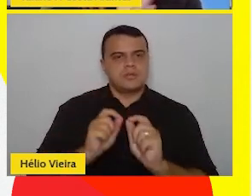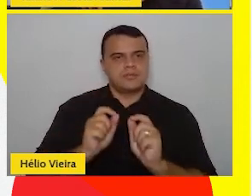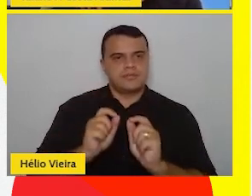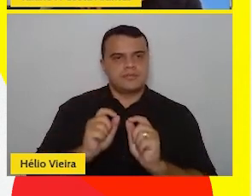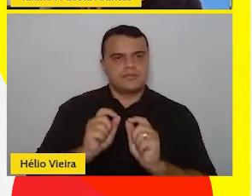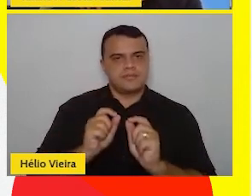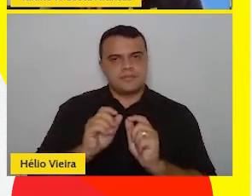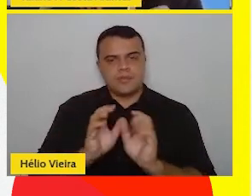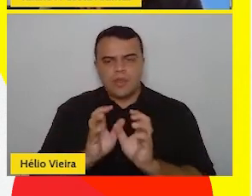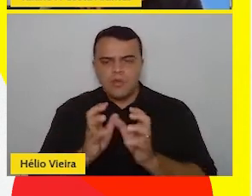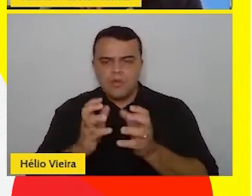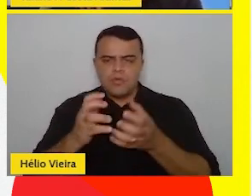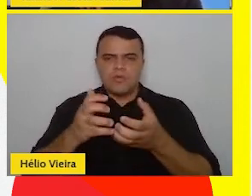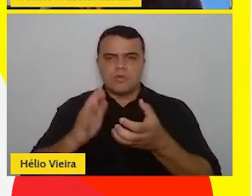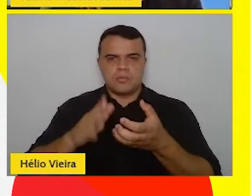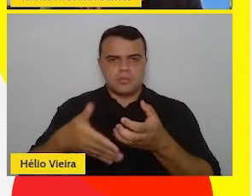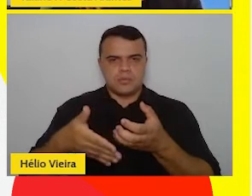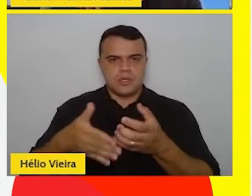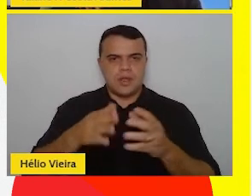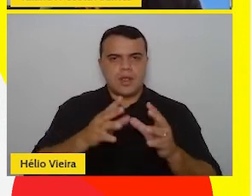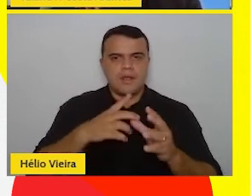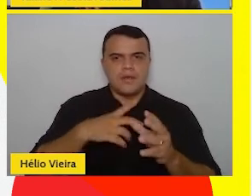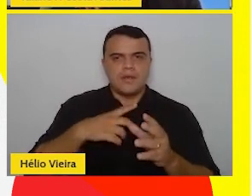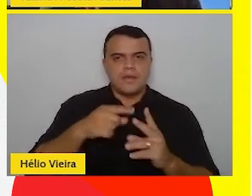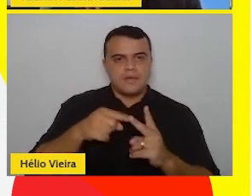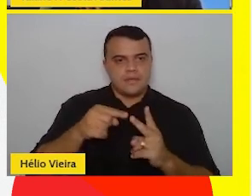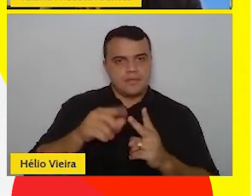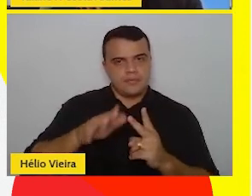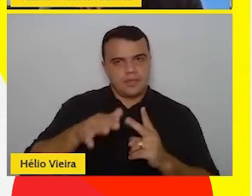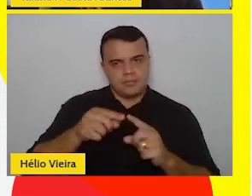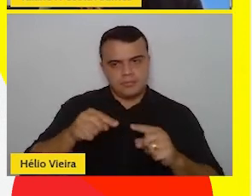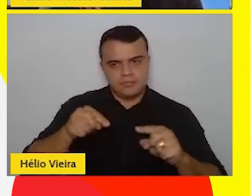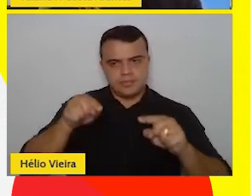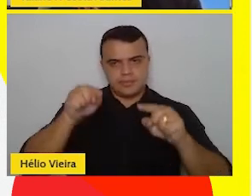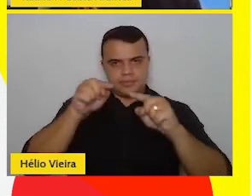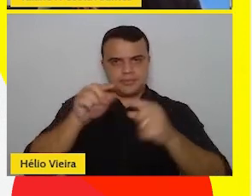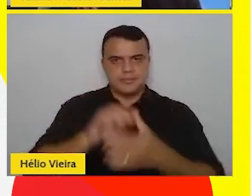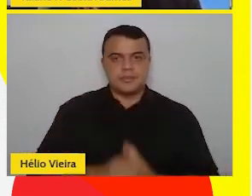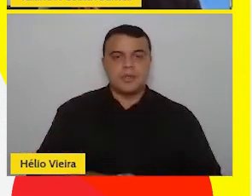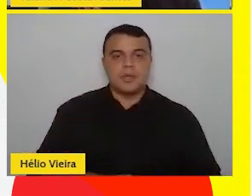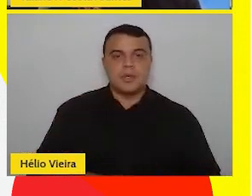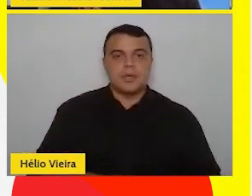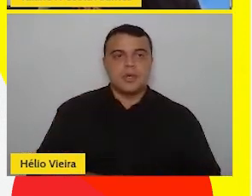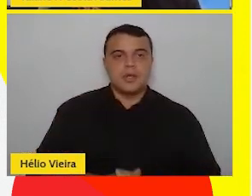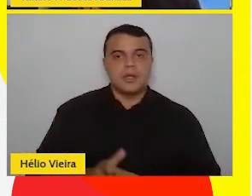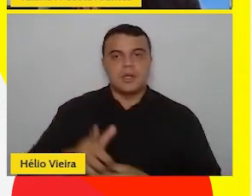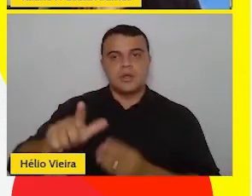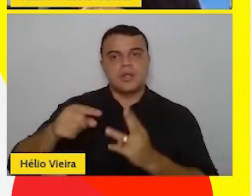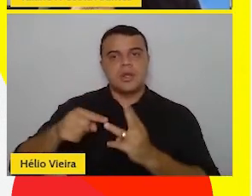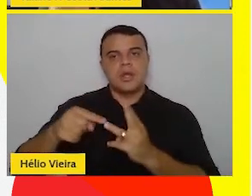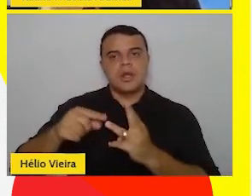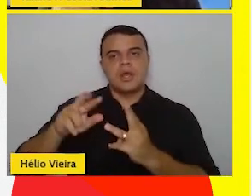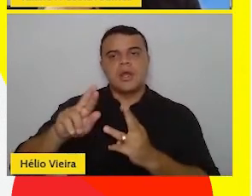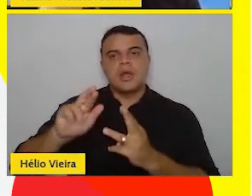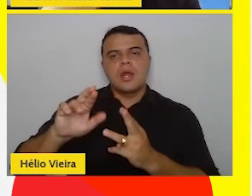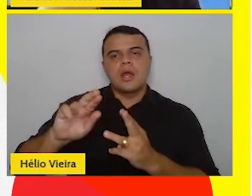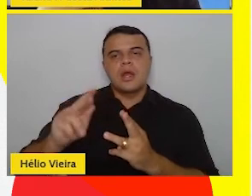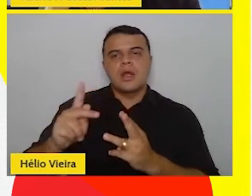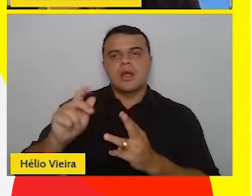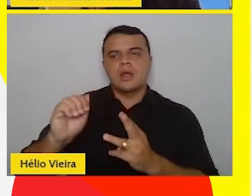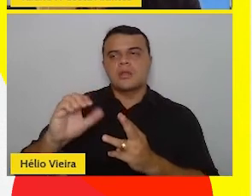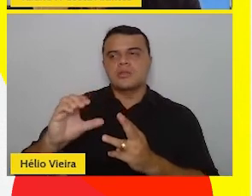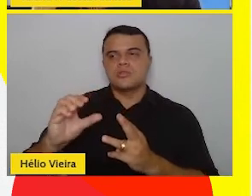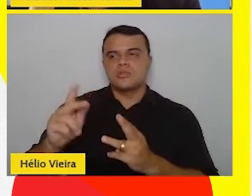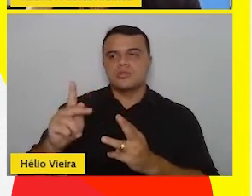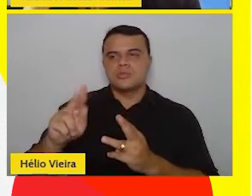uma forma. A linha fechada, ela é uma forma. E a linha rachurada, ela é